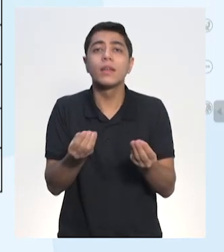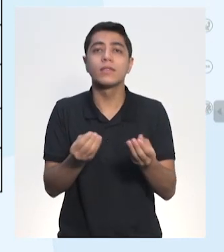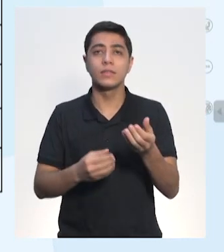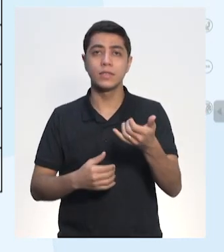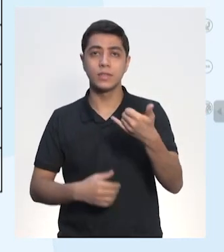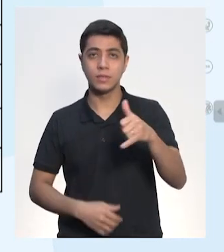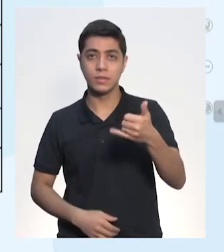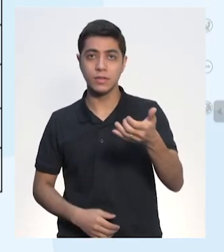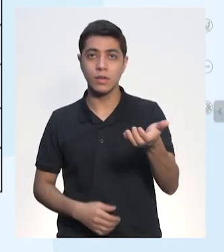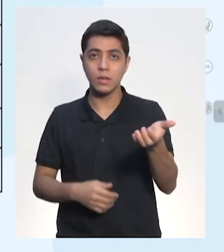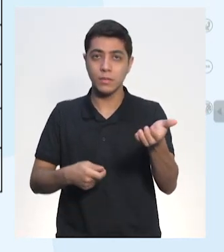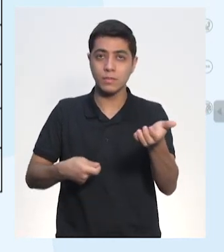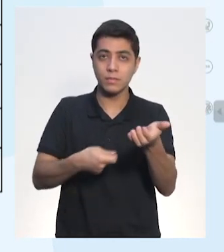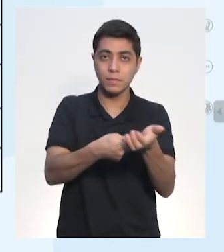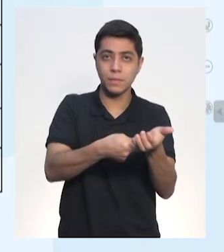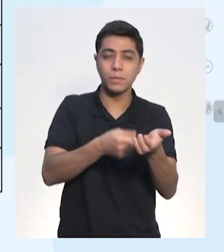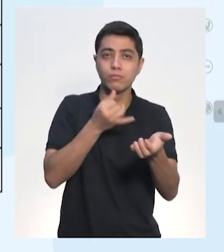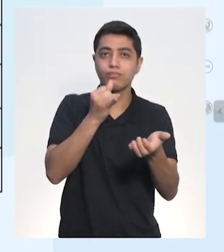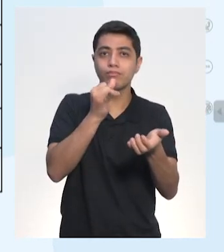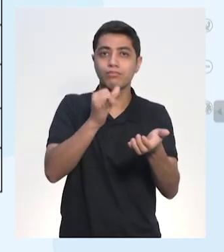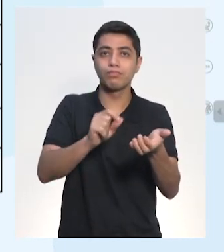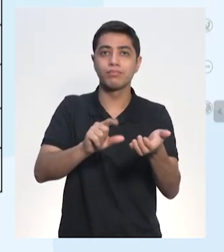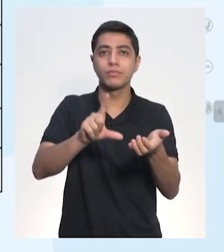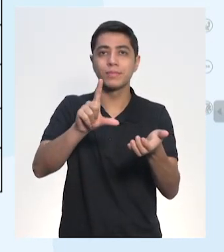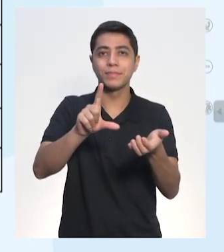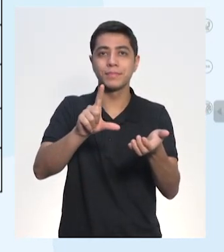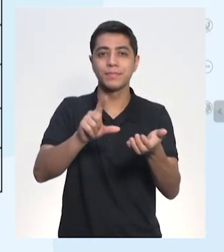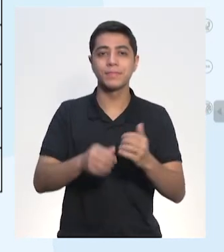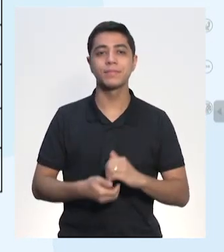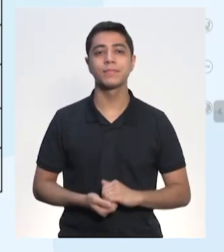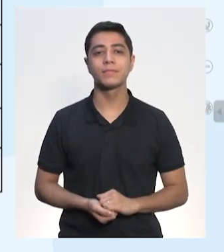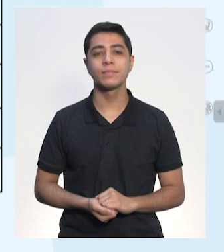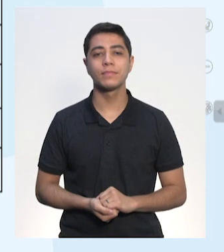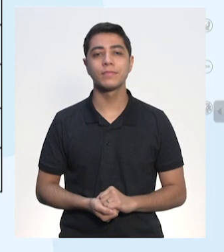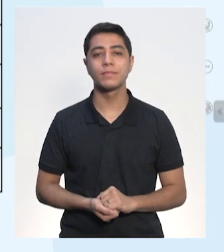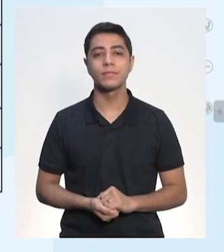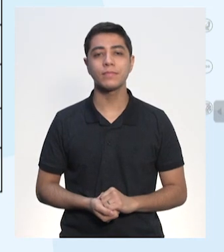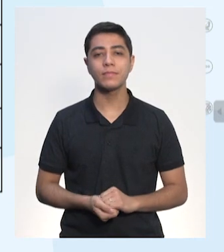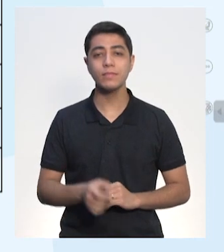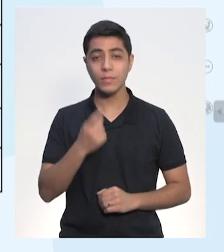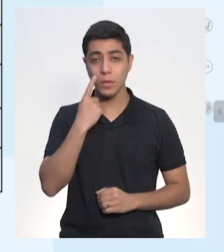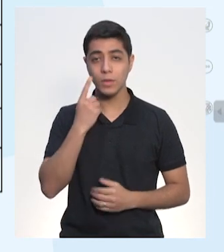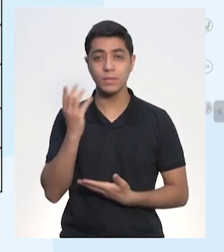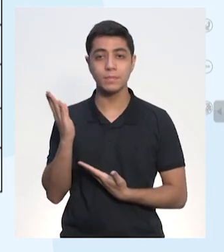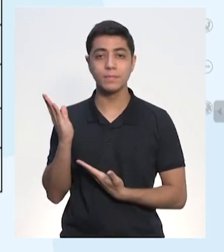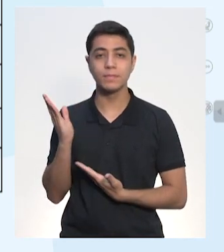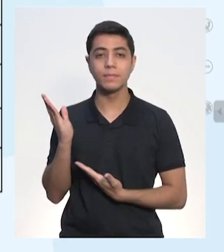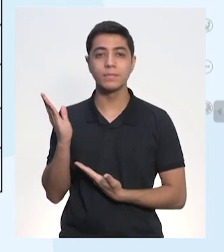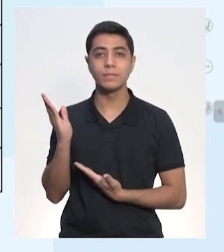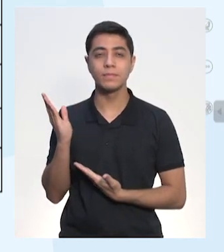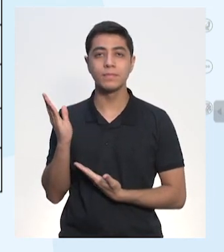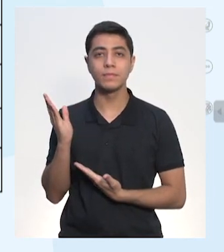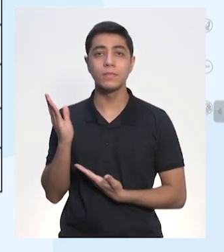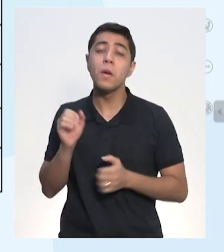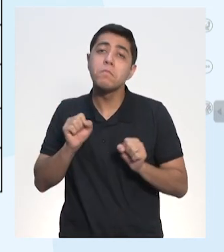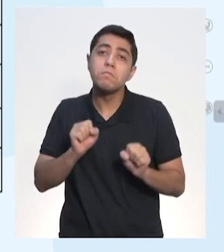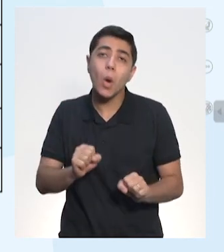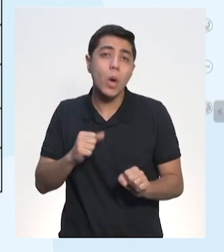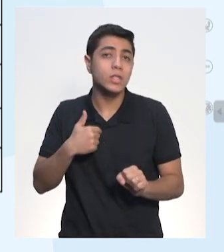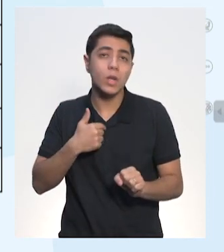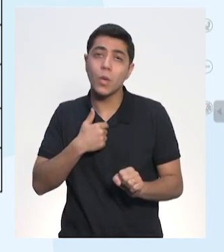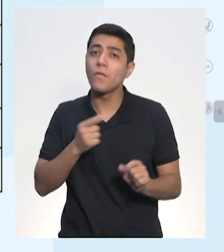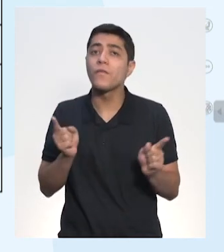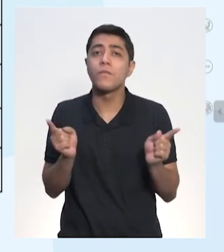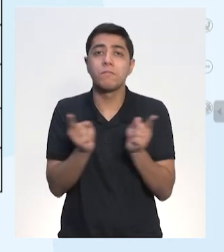também tem duas partes, ó, o need, e aí tem aquilo que a gente chama de chunk, né? Ó. Eu podia falar só, nós precisamos de energia elétrica, nós